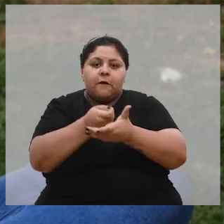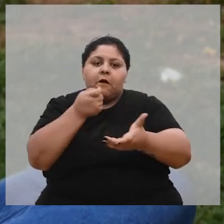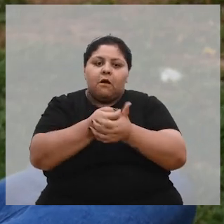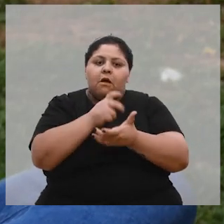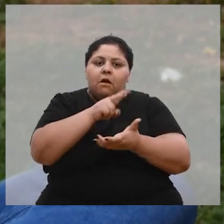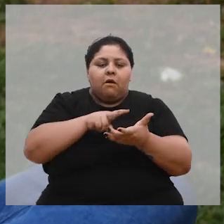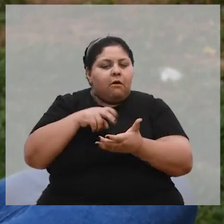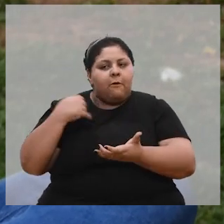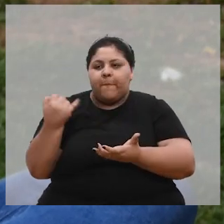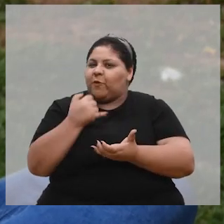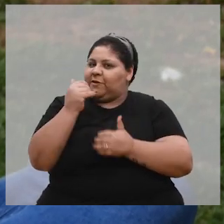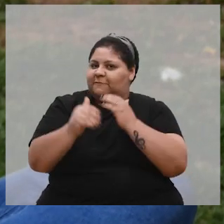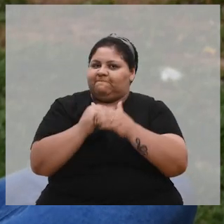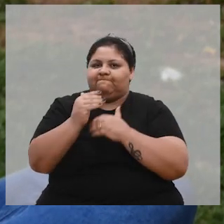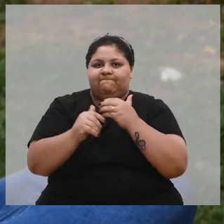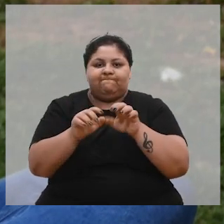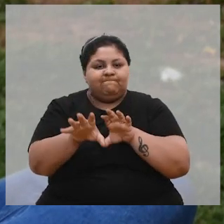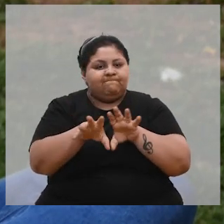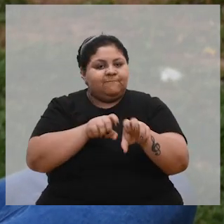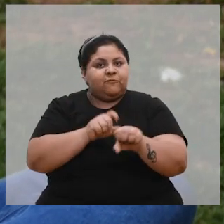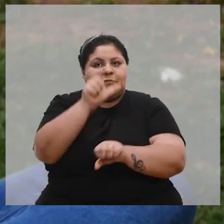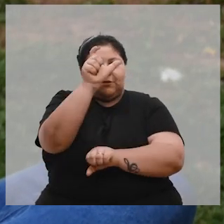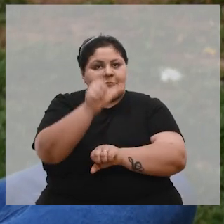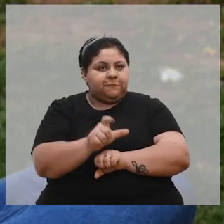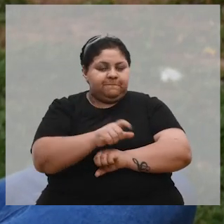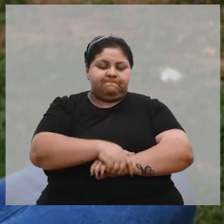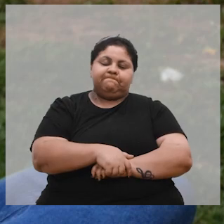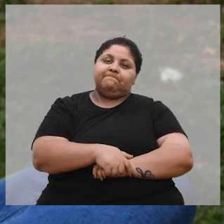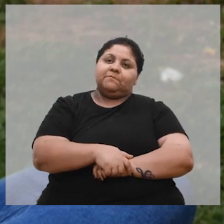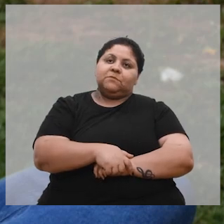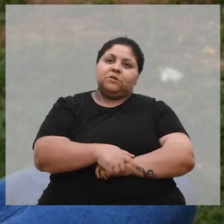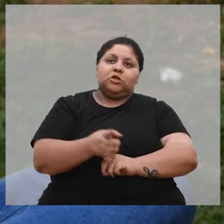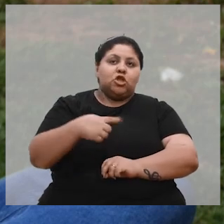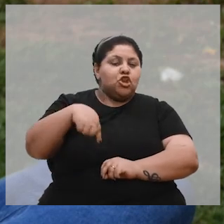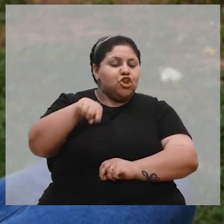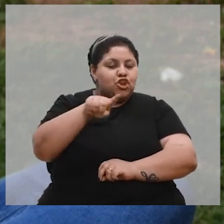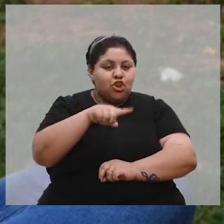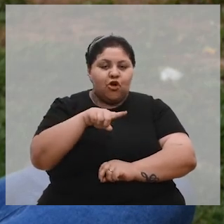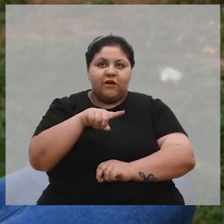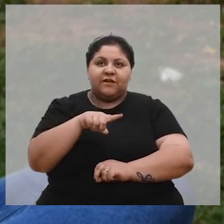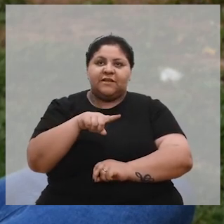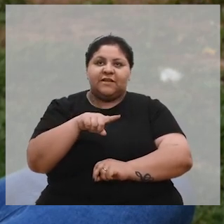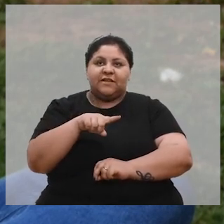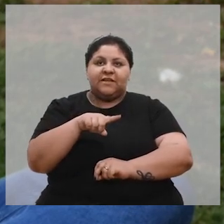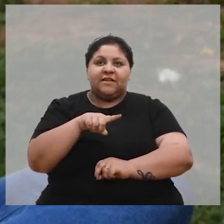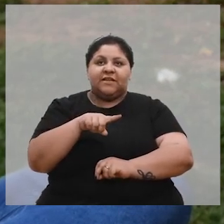São fundamentais nesse processo de formação de leitores. Nós seríamos